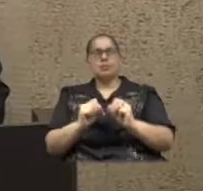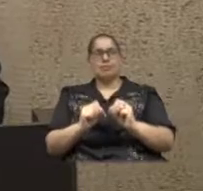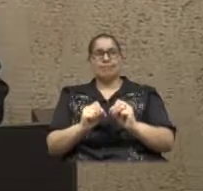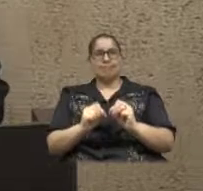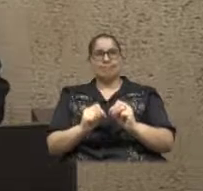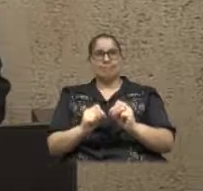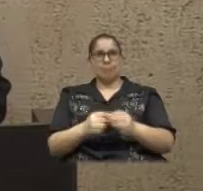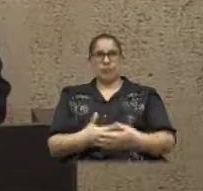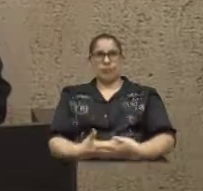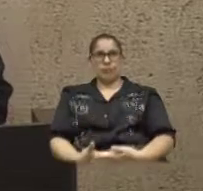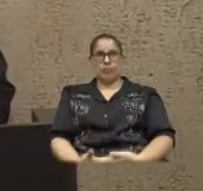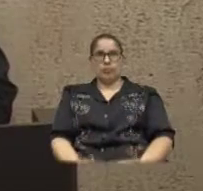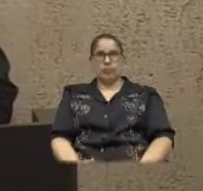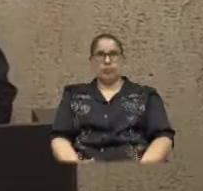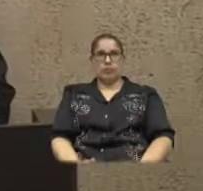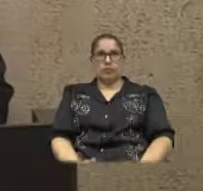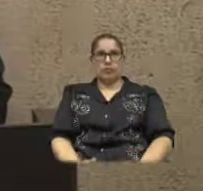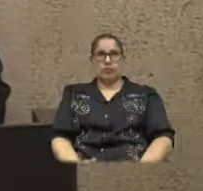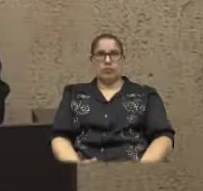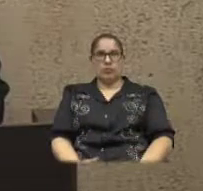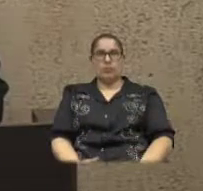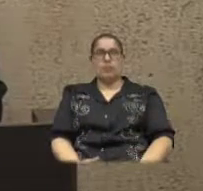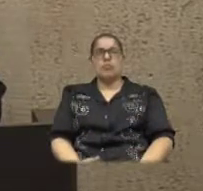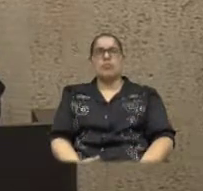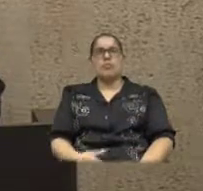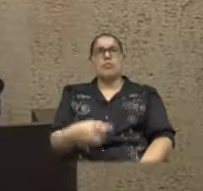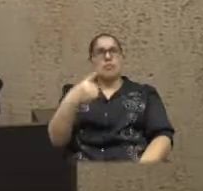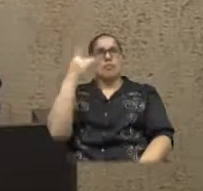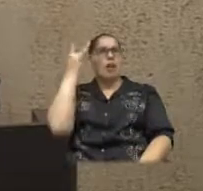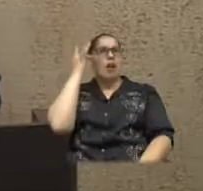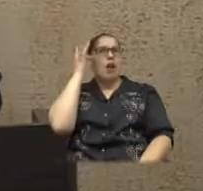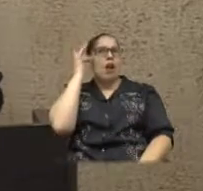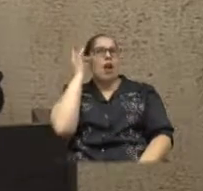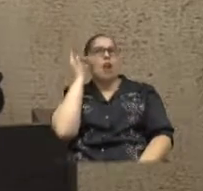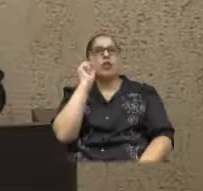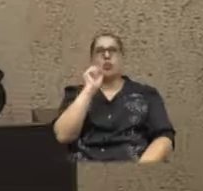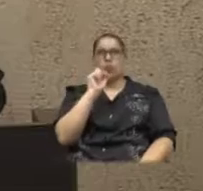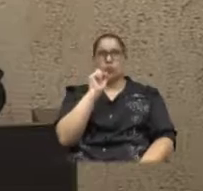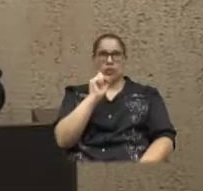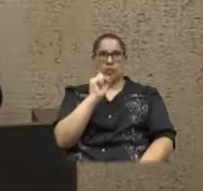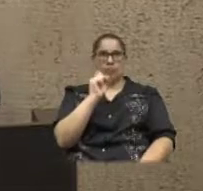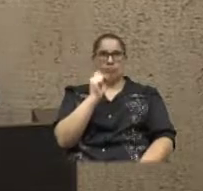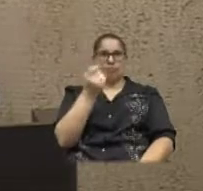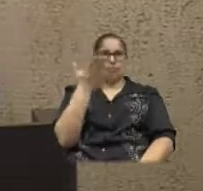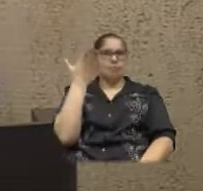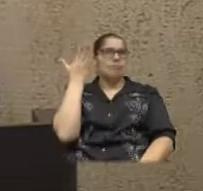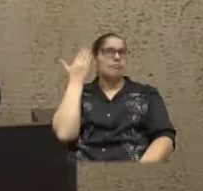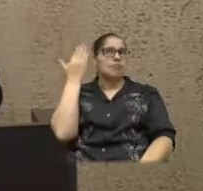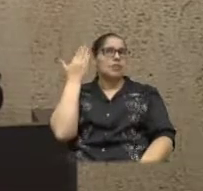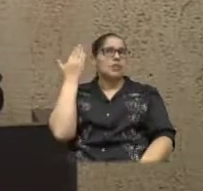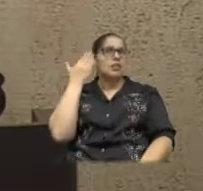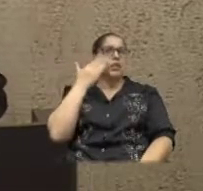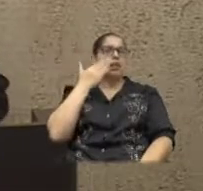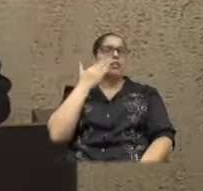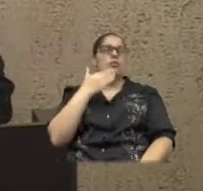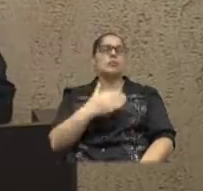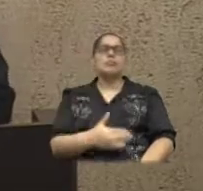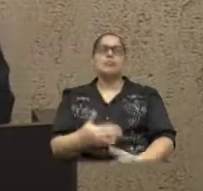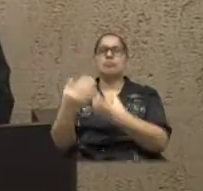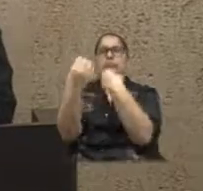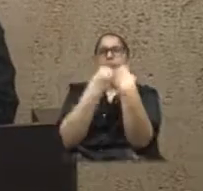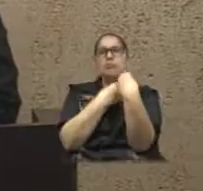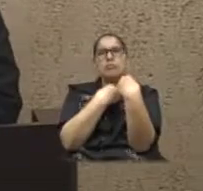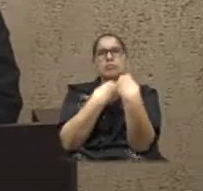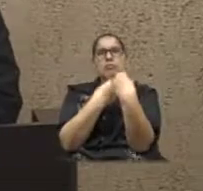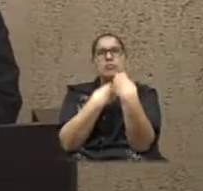aqui que quando éramos criança, nós ouvíamos dizer que iria chegar um tempo que iria